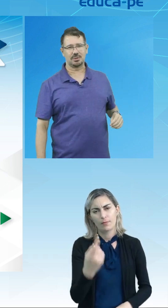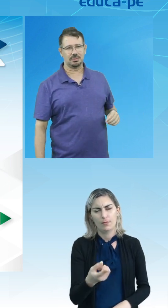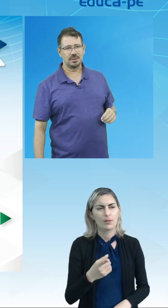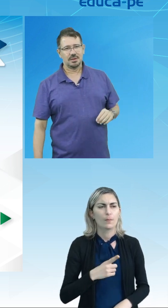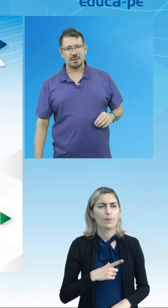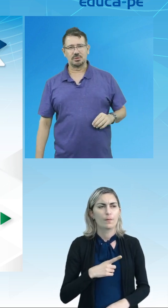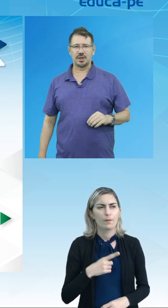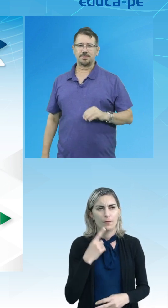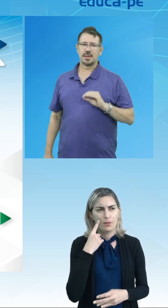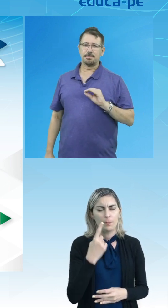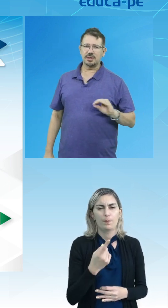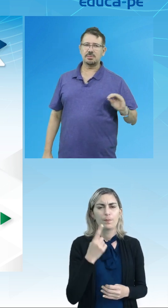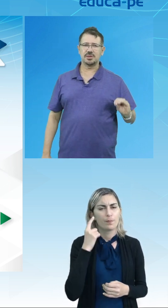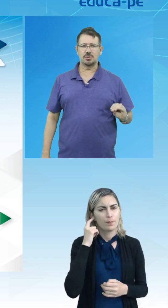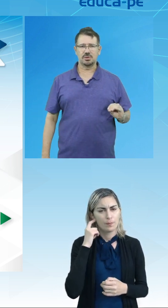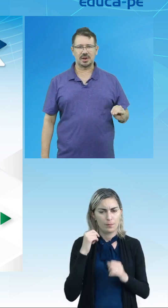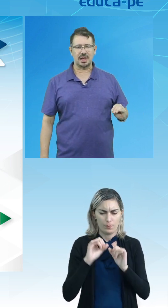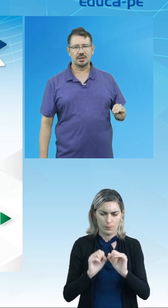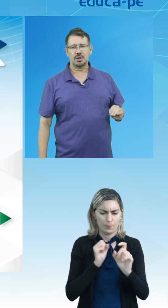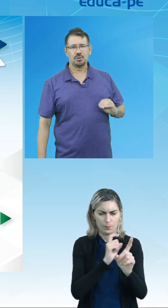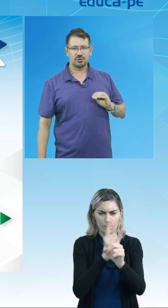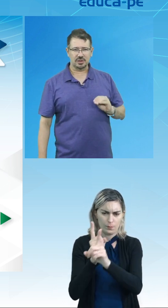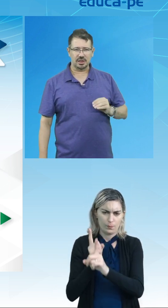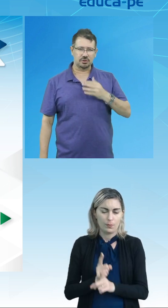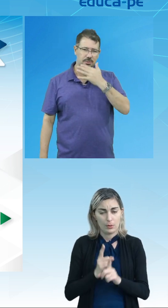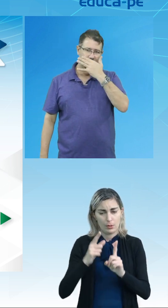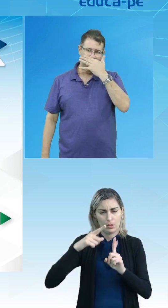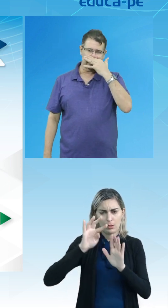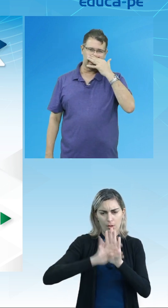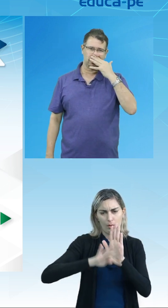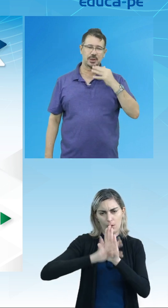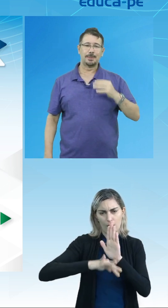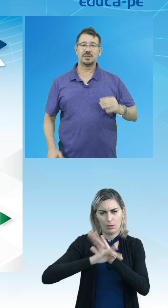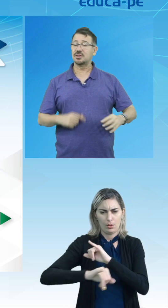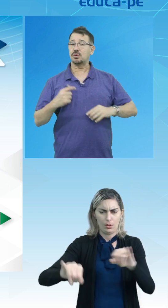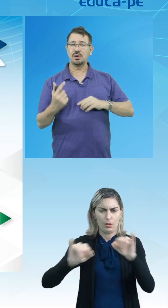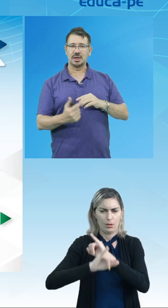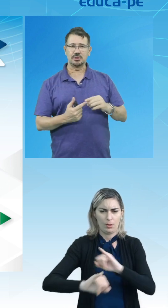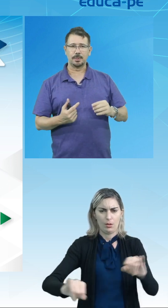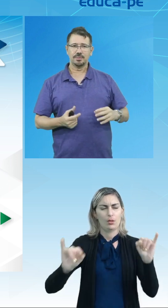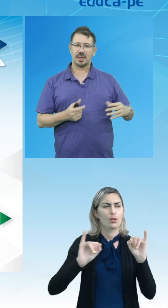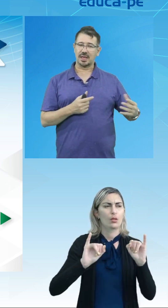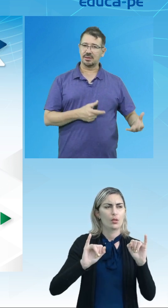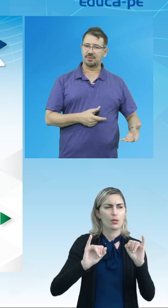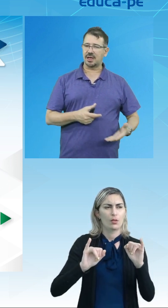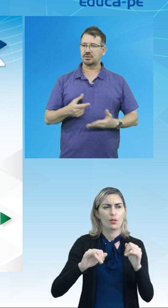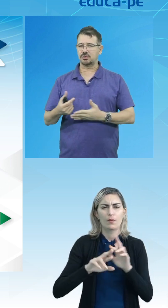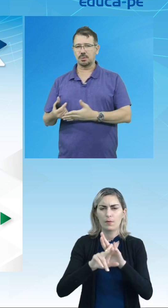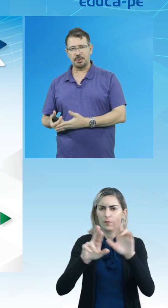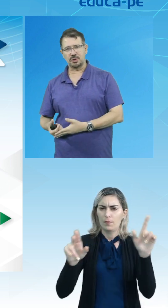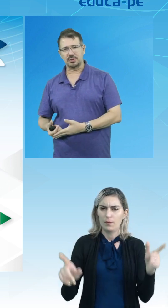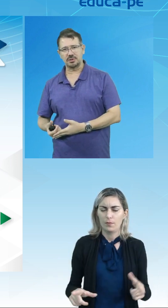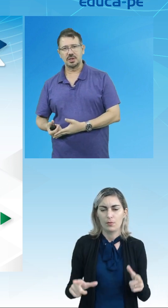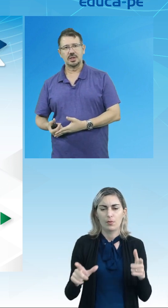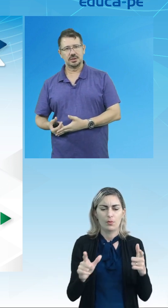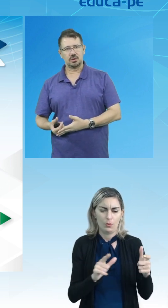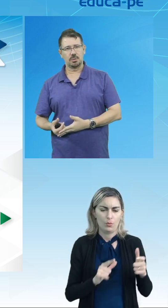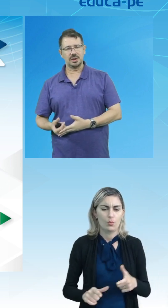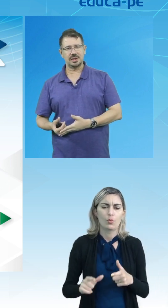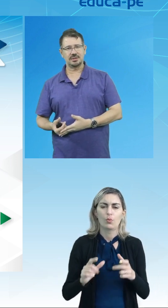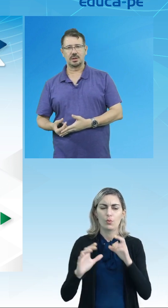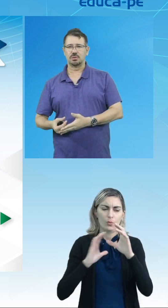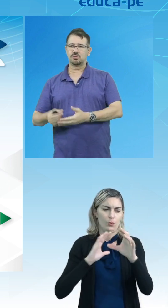lá, vamos ver. Podemos encontrar os textos publicitários circulando em diversos suportes